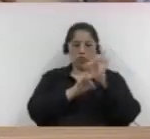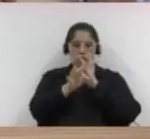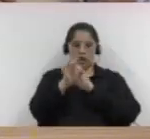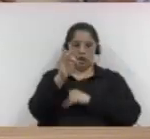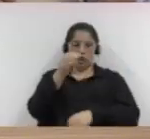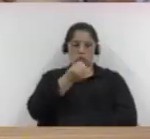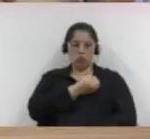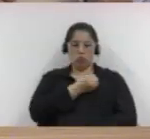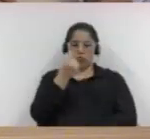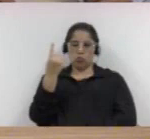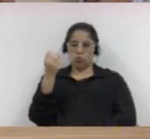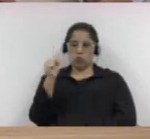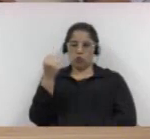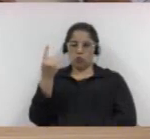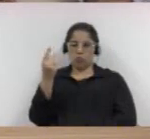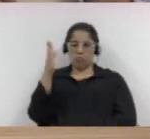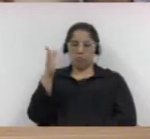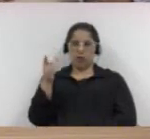181/2015.